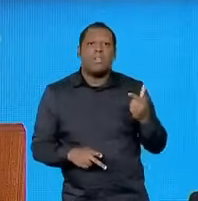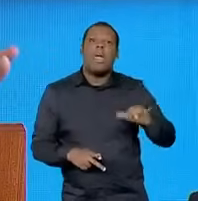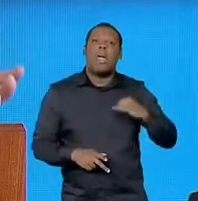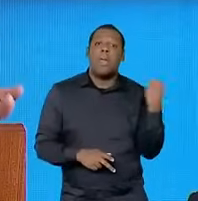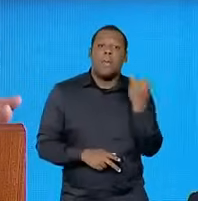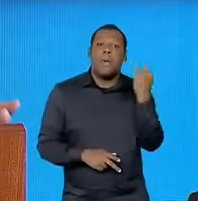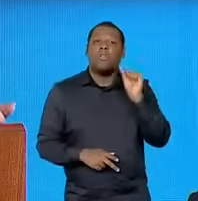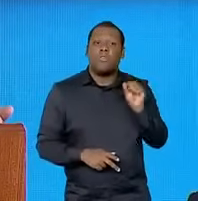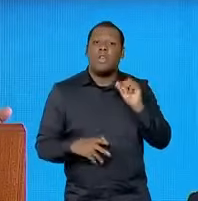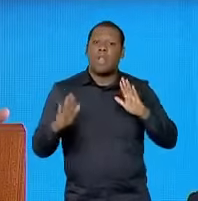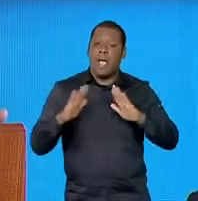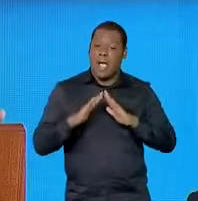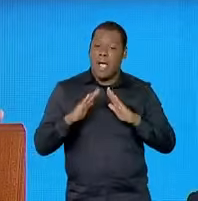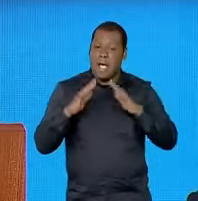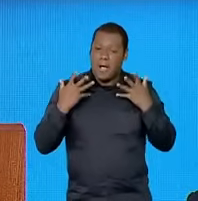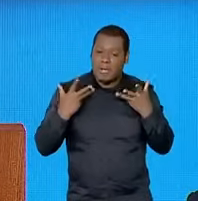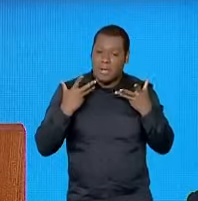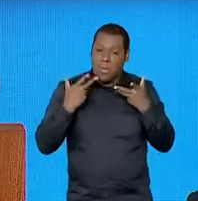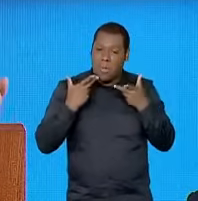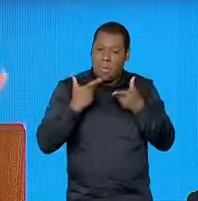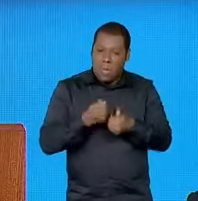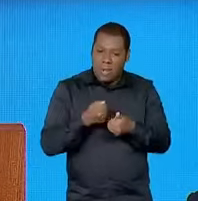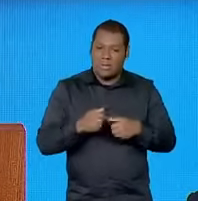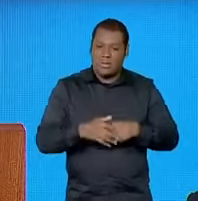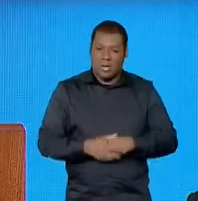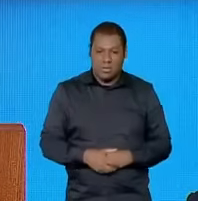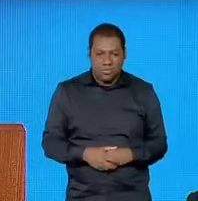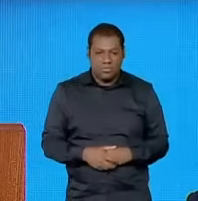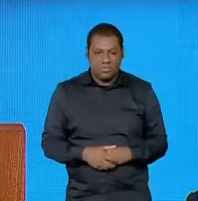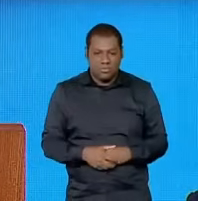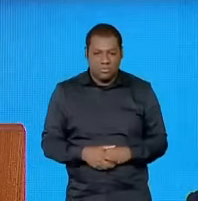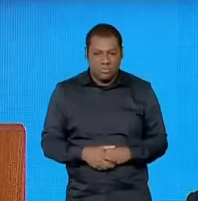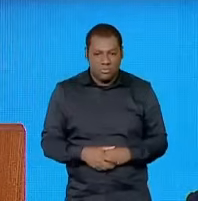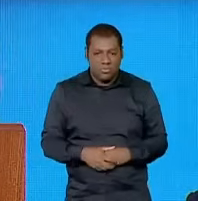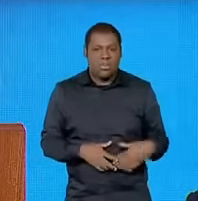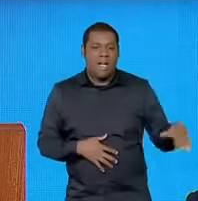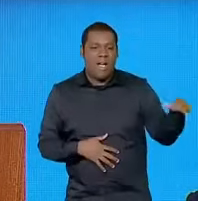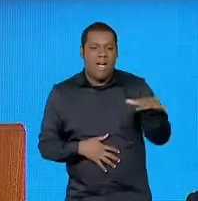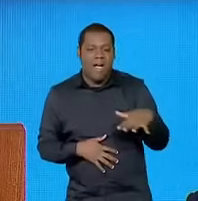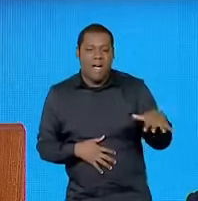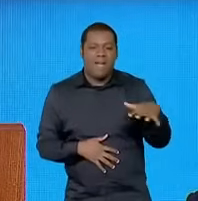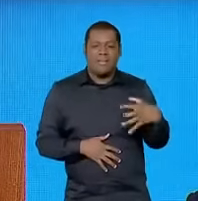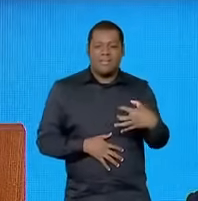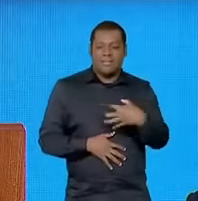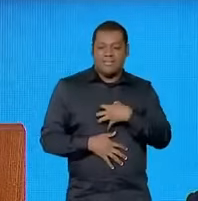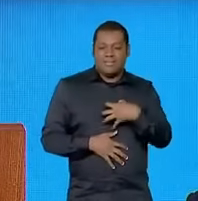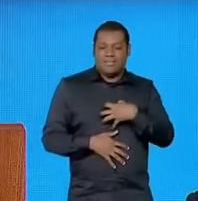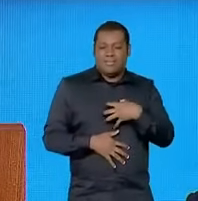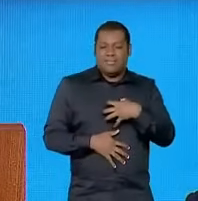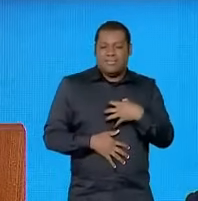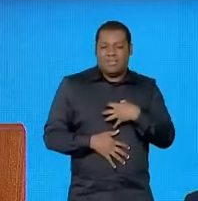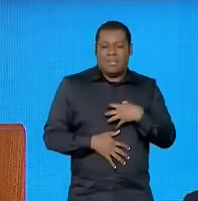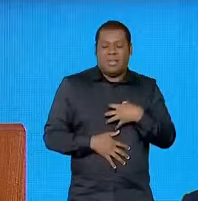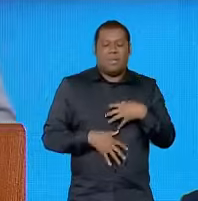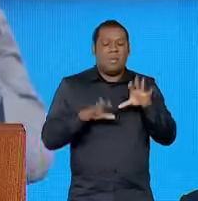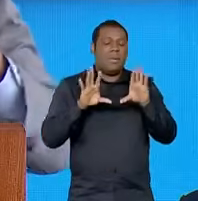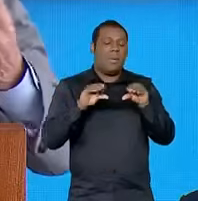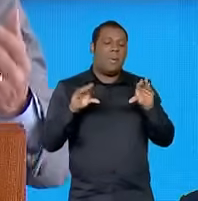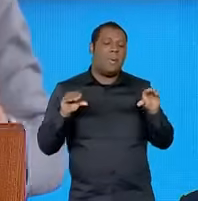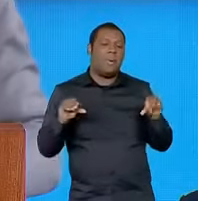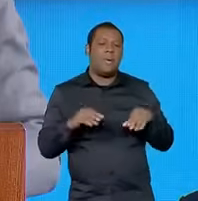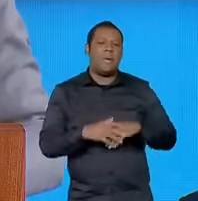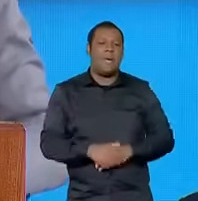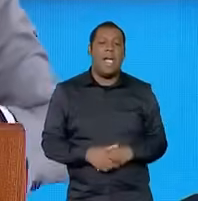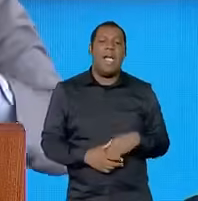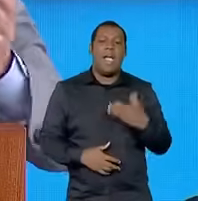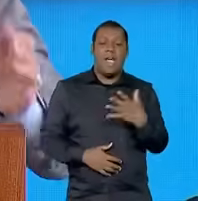com a qualidade da casa, o espaço. O espaço do aconchego familiar, quando você senta com